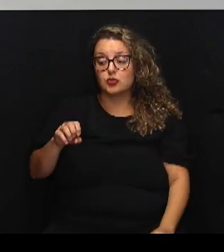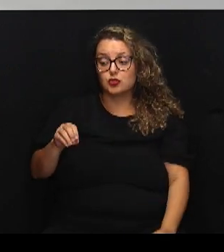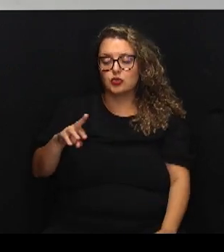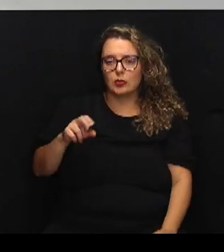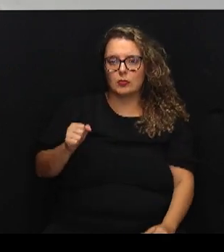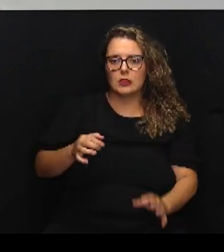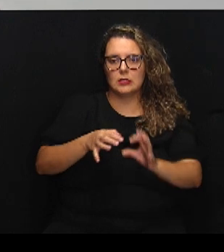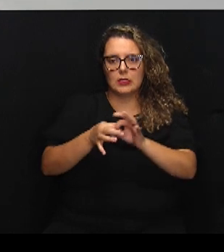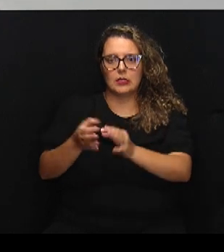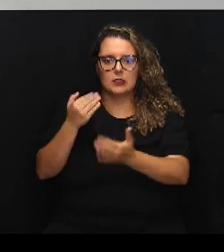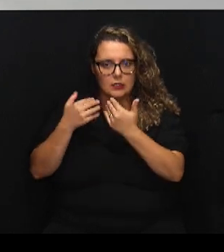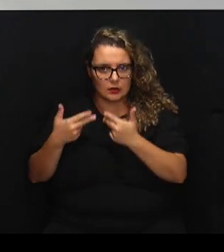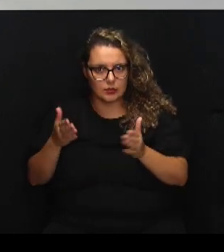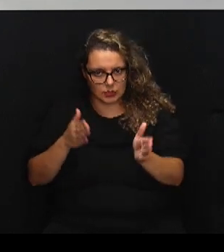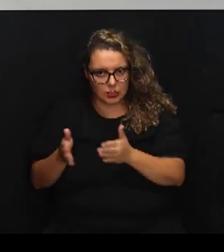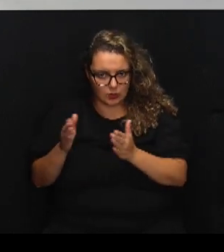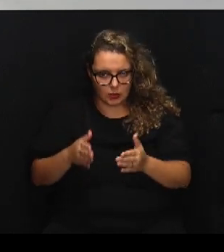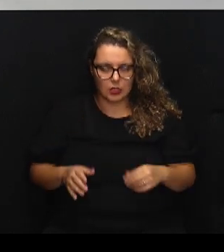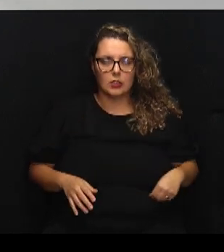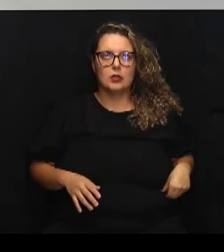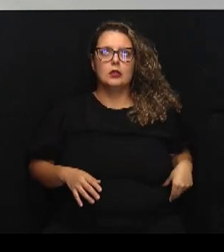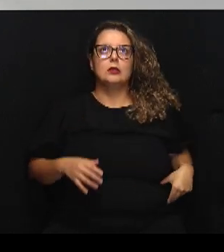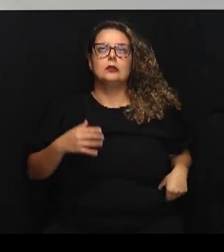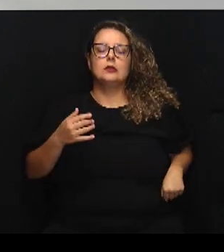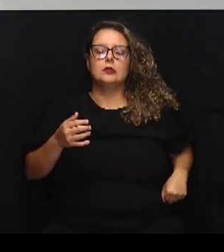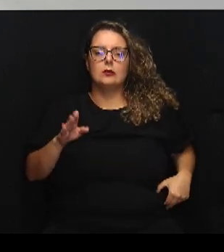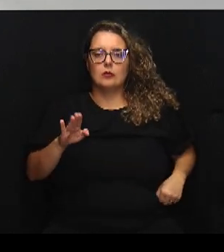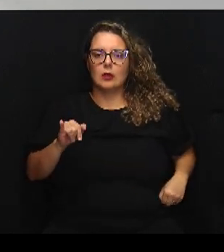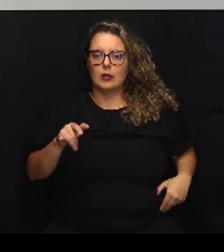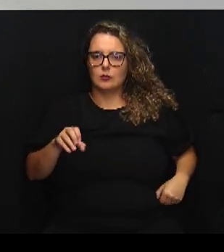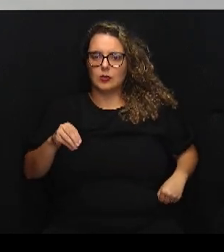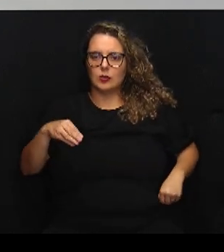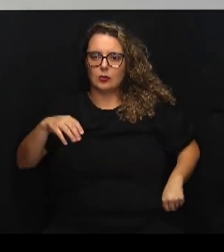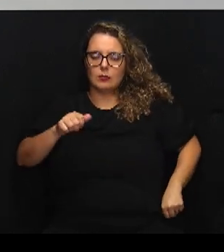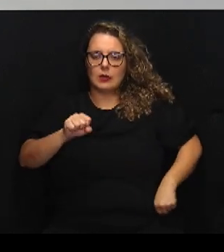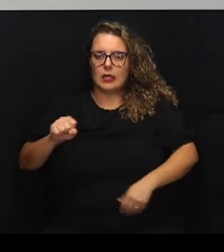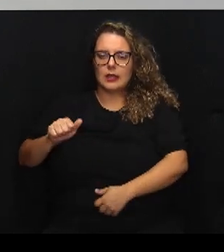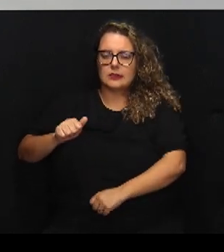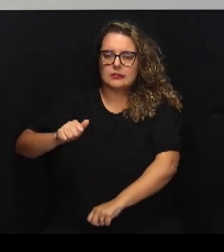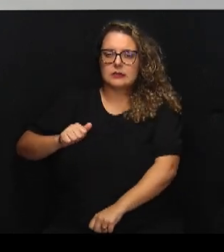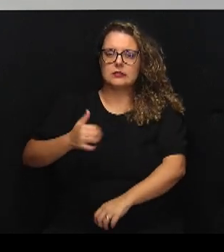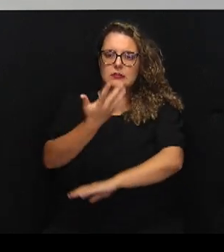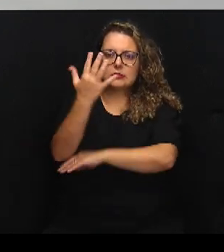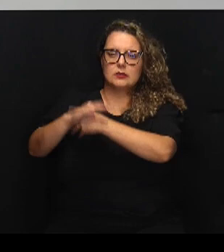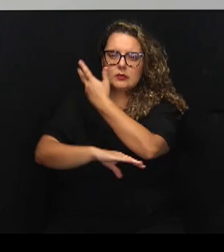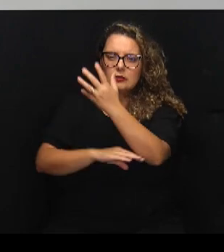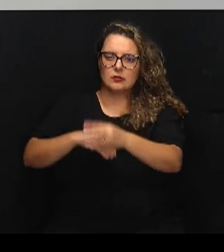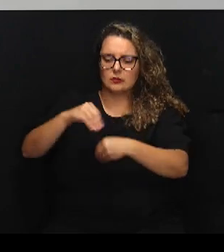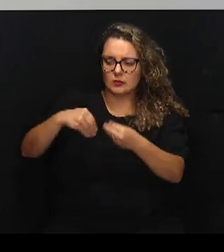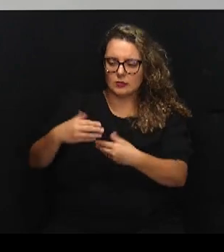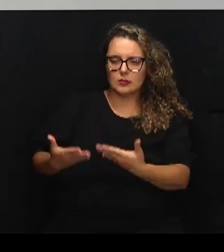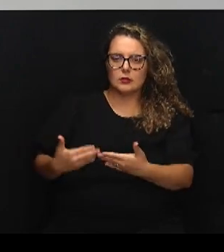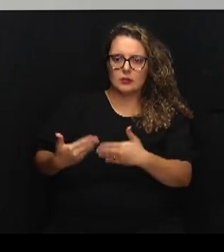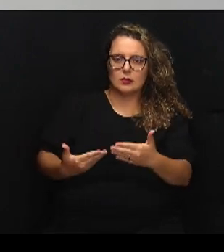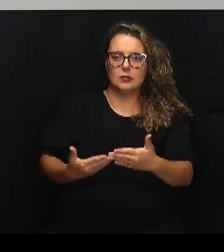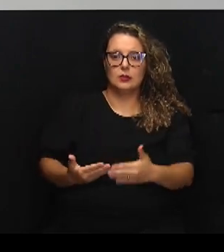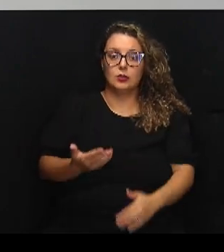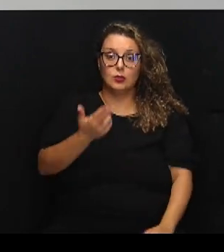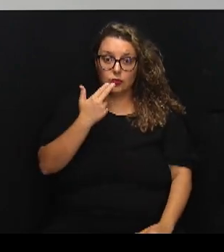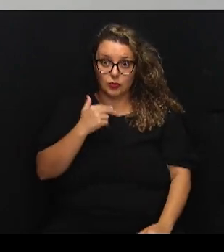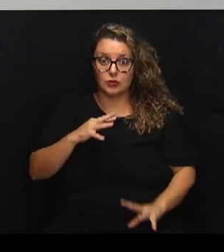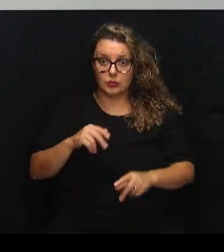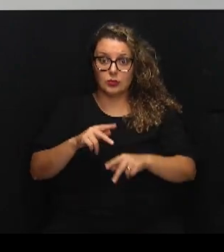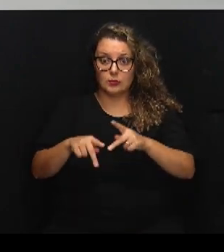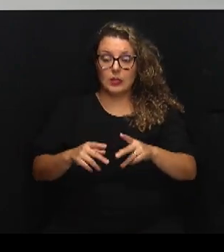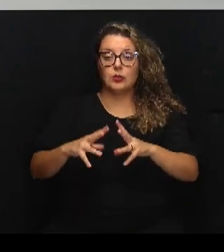o que sobra da cadeia de produção de alimentos, certo? Então, tirou a biomassa da natureza, processou, transformou, nutriu a